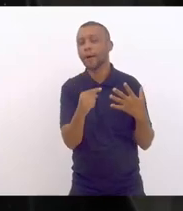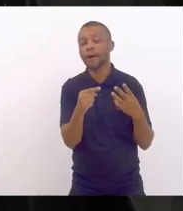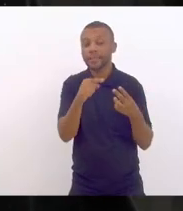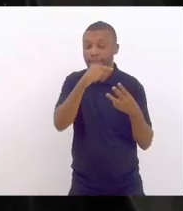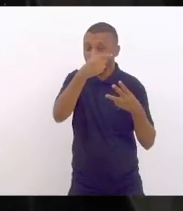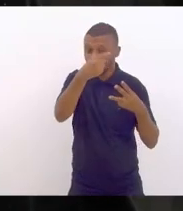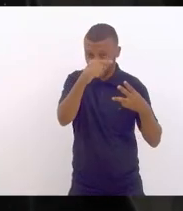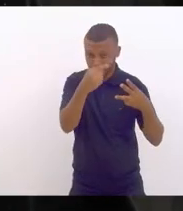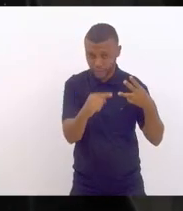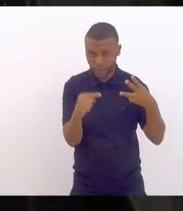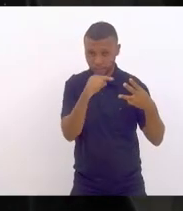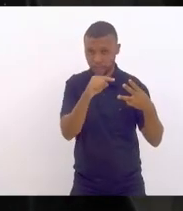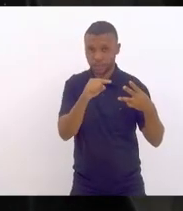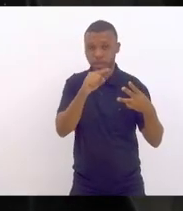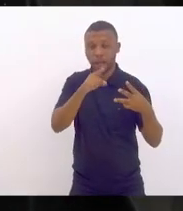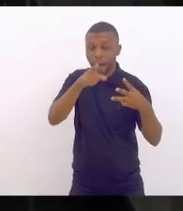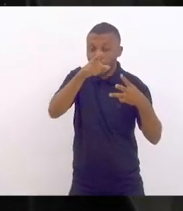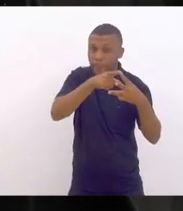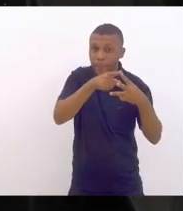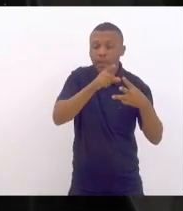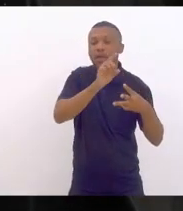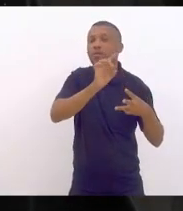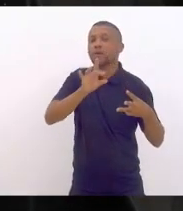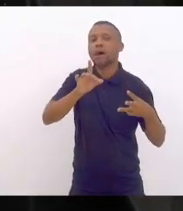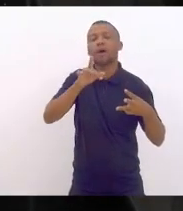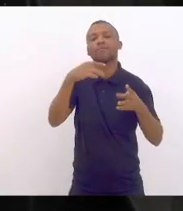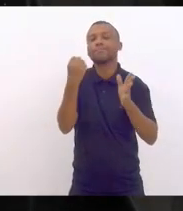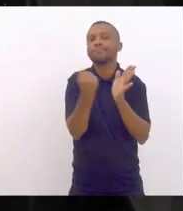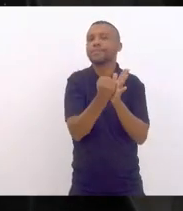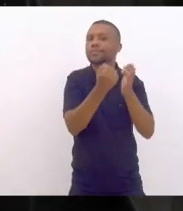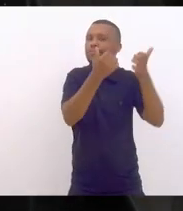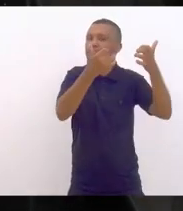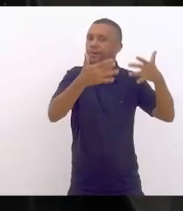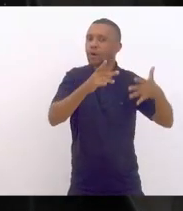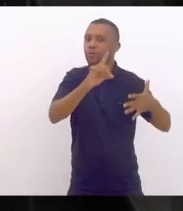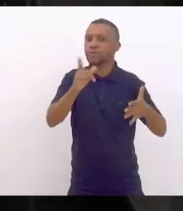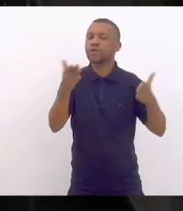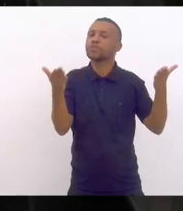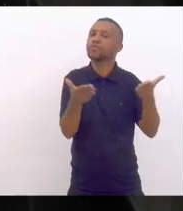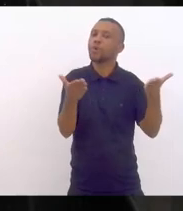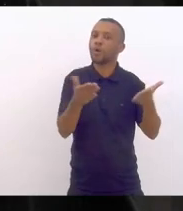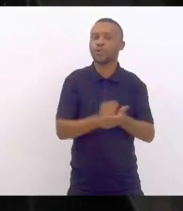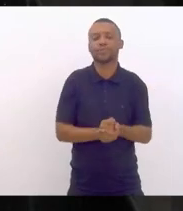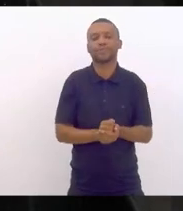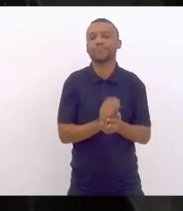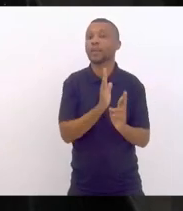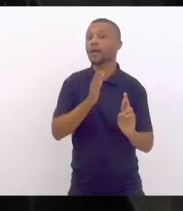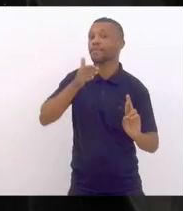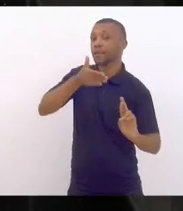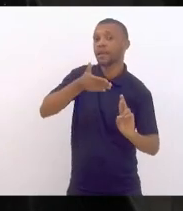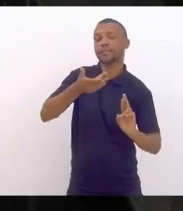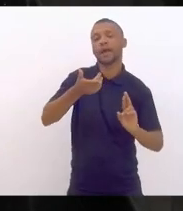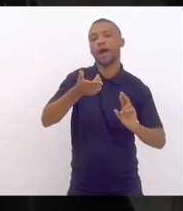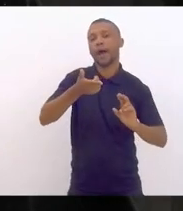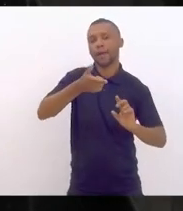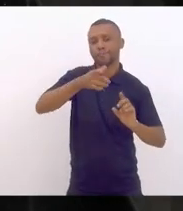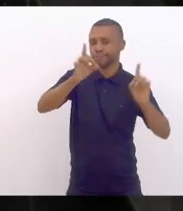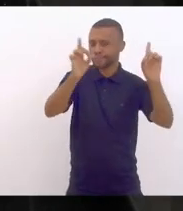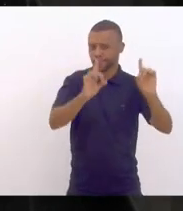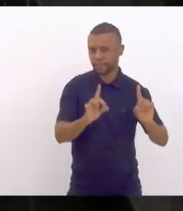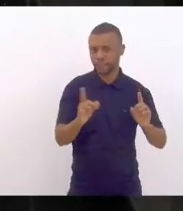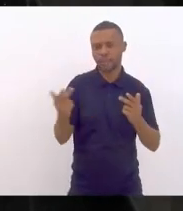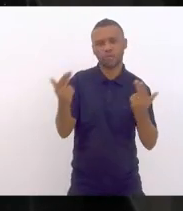primeira apenas de assaltar a data de hoje relacionada a pessoa com deficiência convencionou o Luiz Paulo